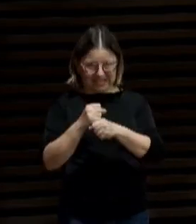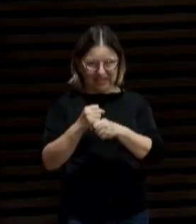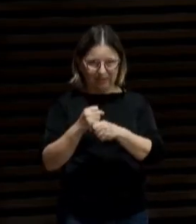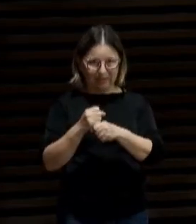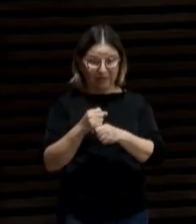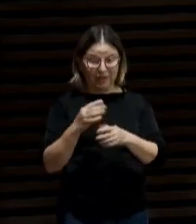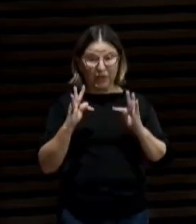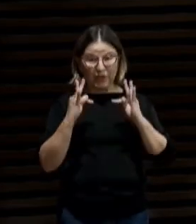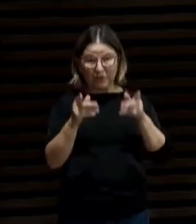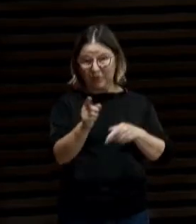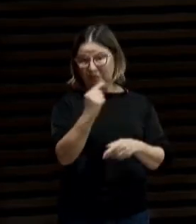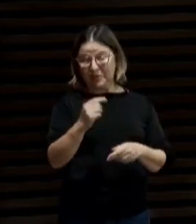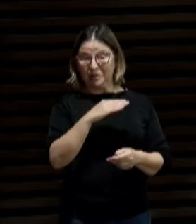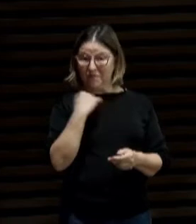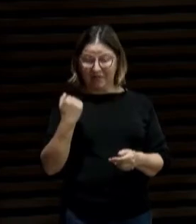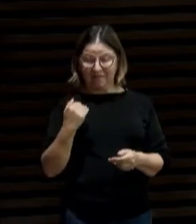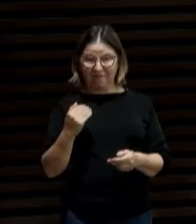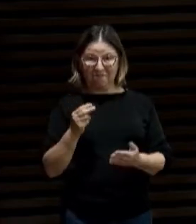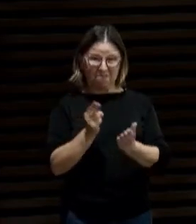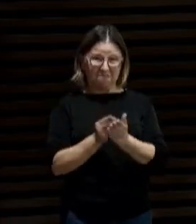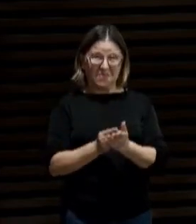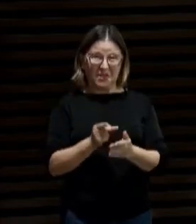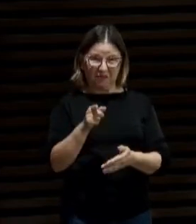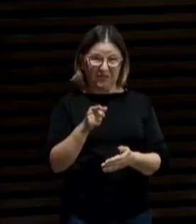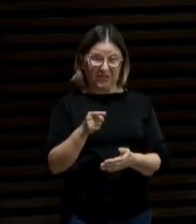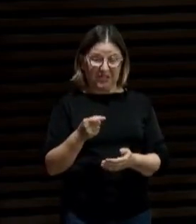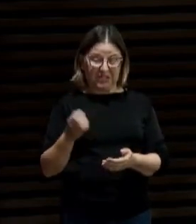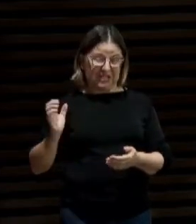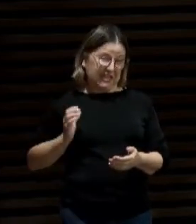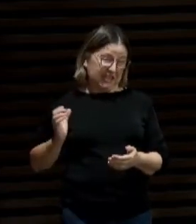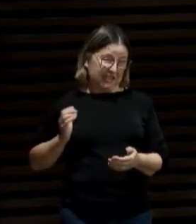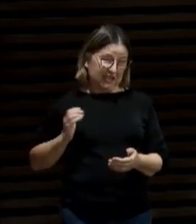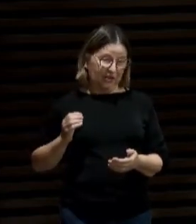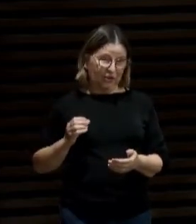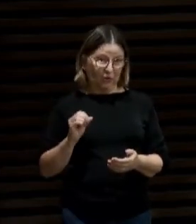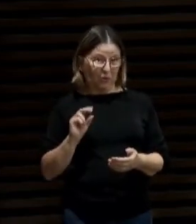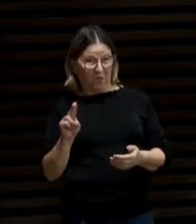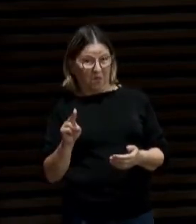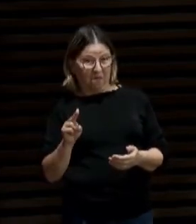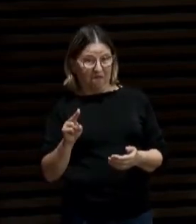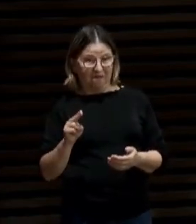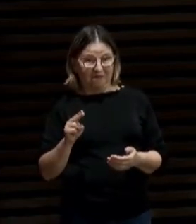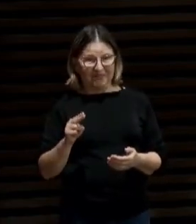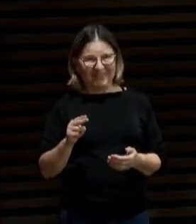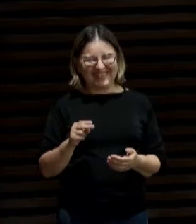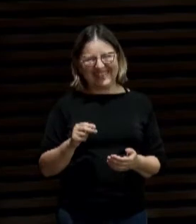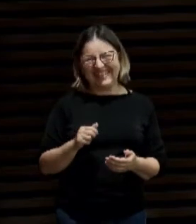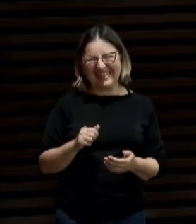Você pode ser o cara mais rico do mundo, o cara mais saudável daqui, atleta, comer só fruta e legume.